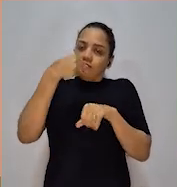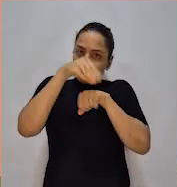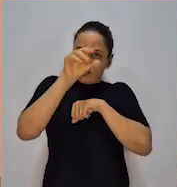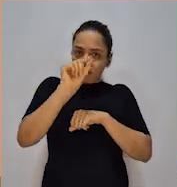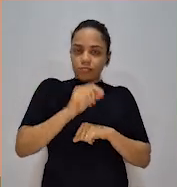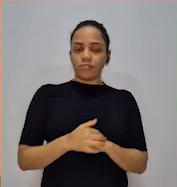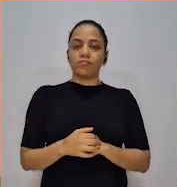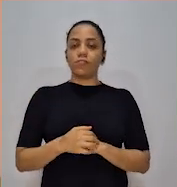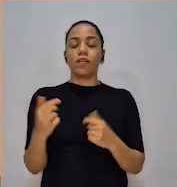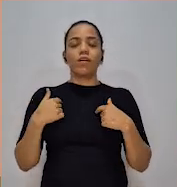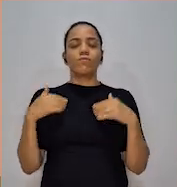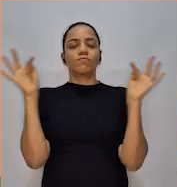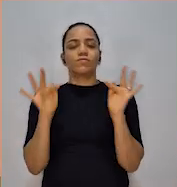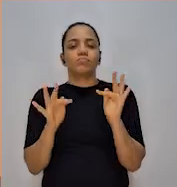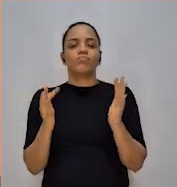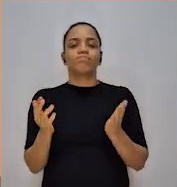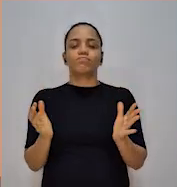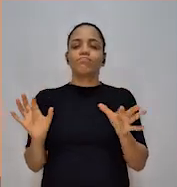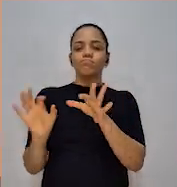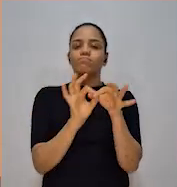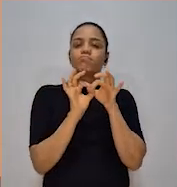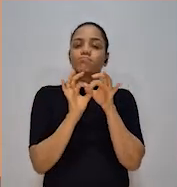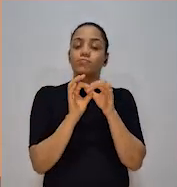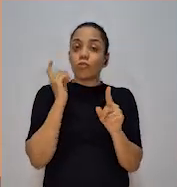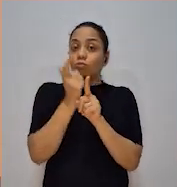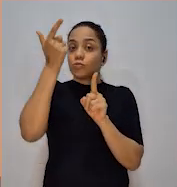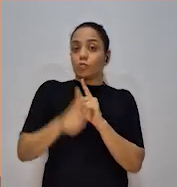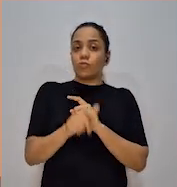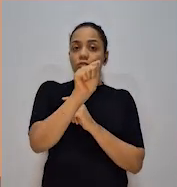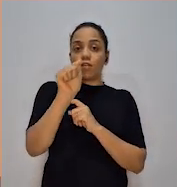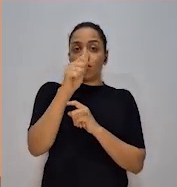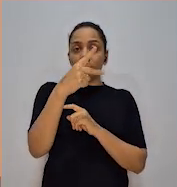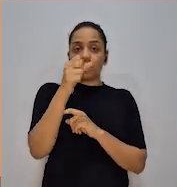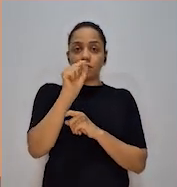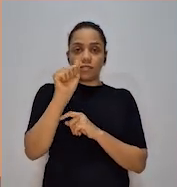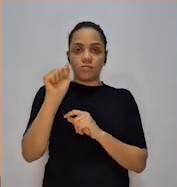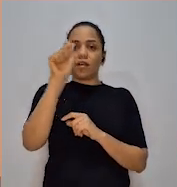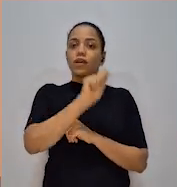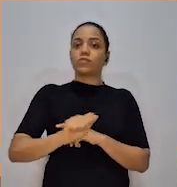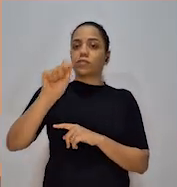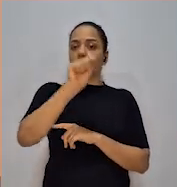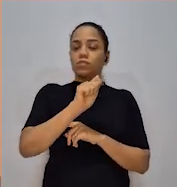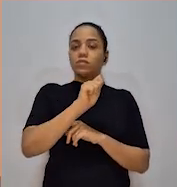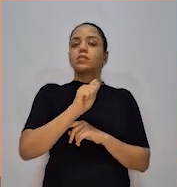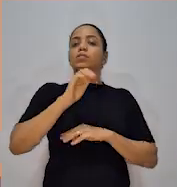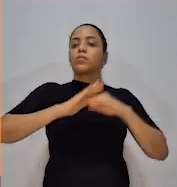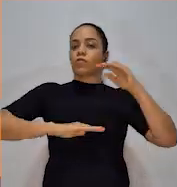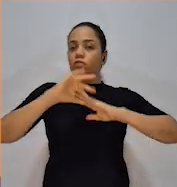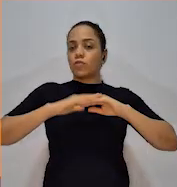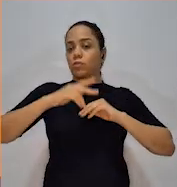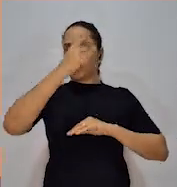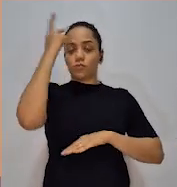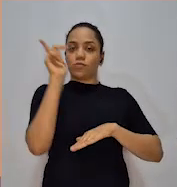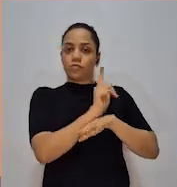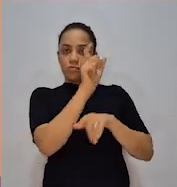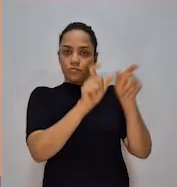estarmos juntos em mais um encontro promovido pela APSA Bahia, Associação de Profissionais de Gestão de Pessoas, uma entidade que